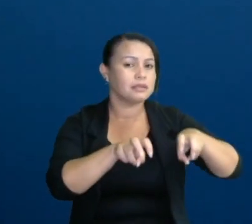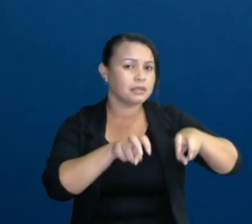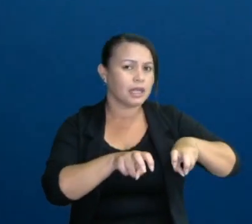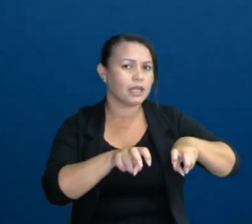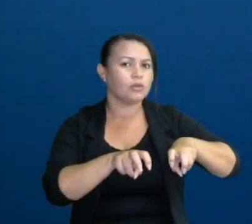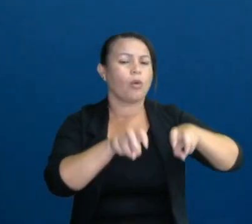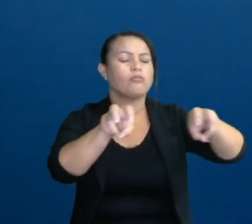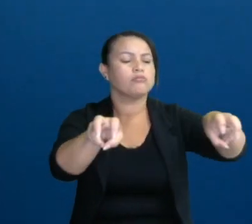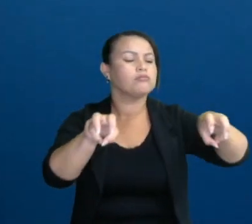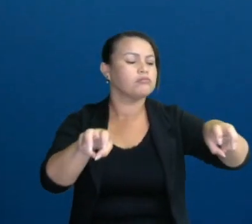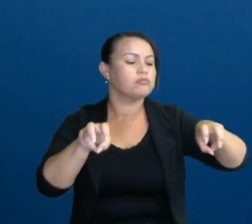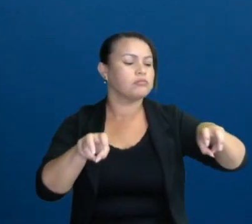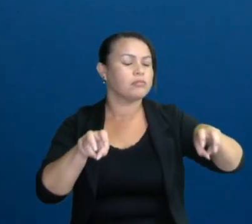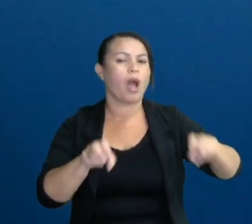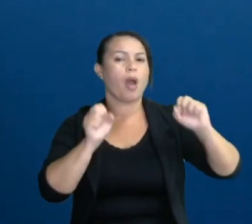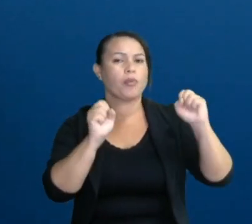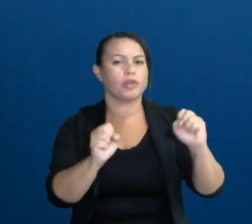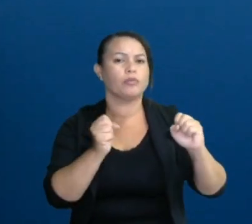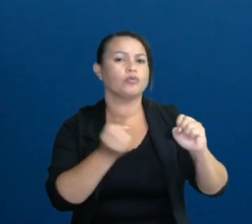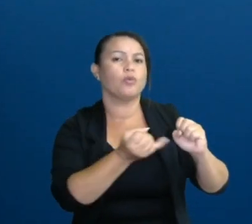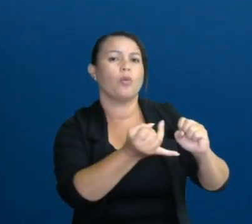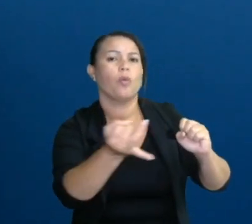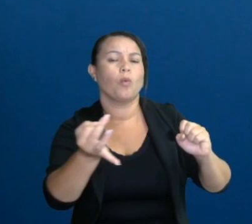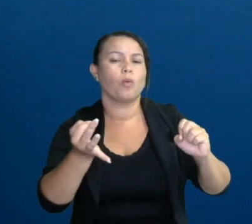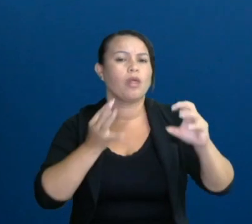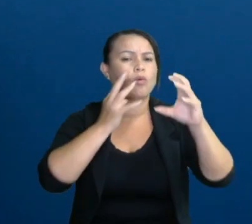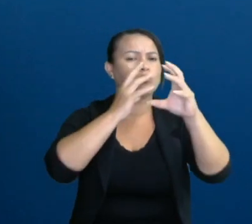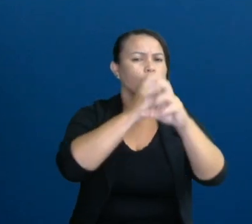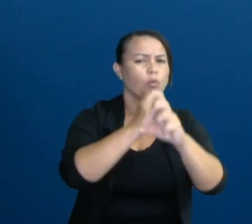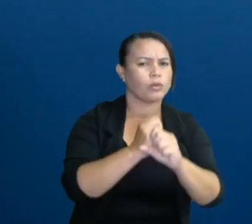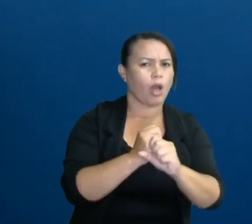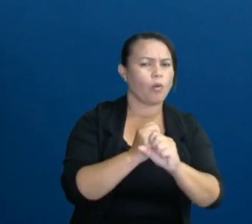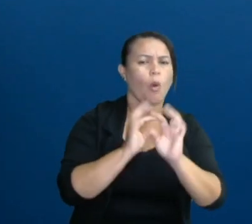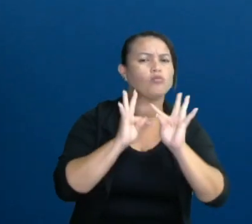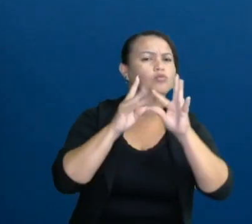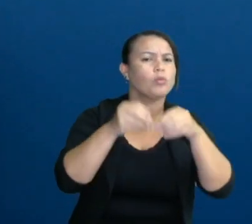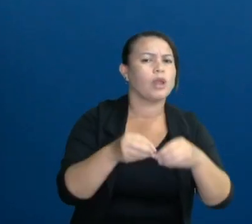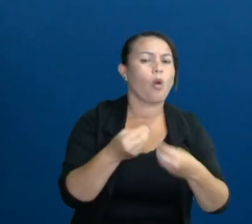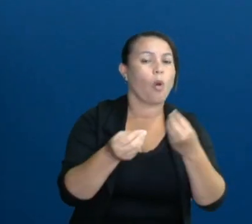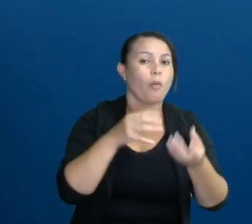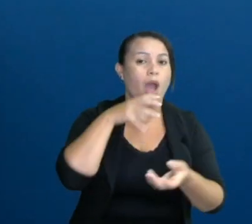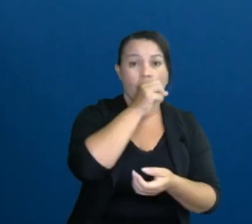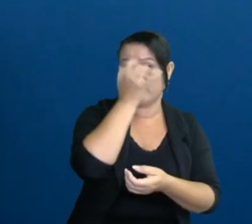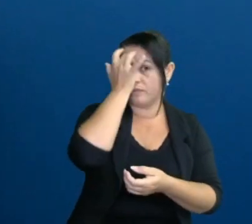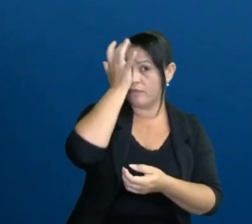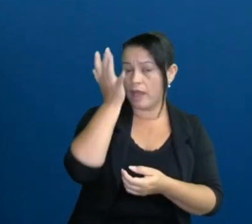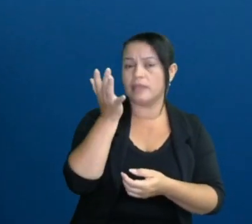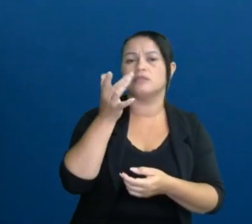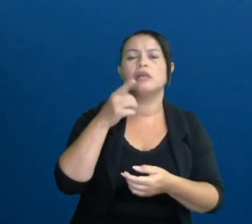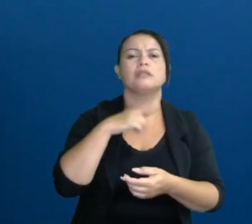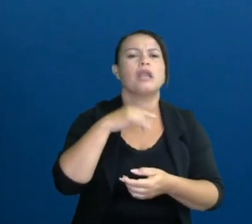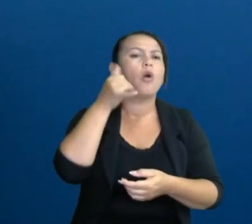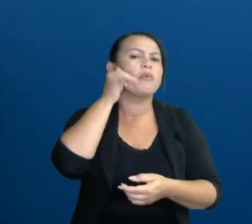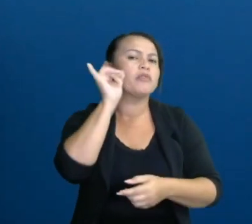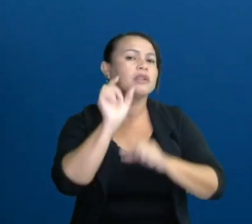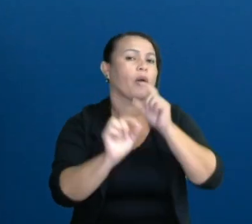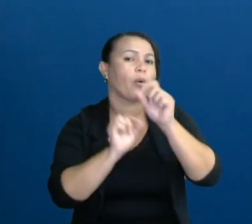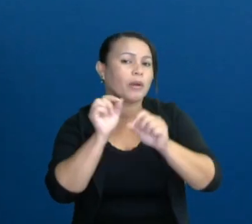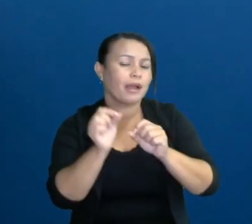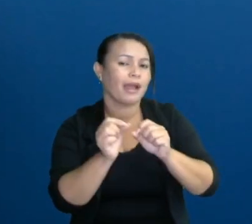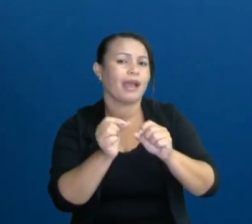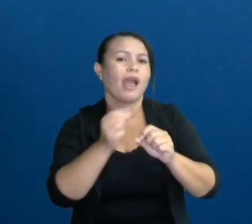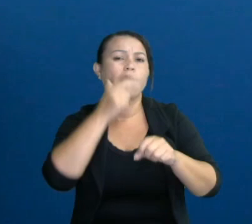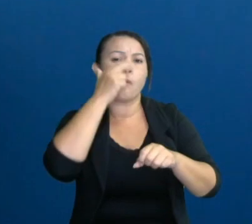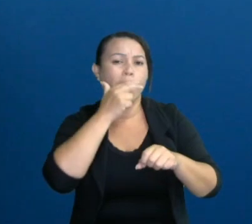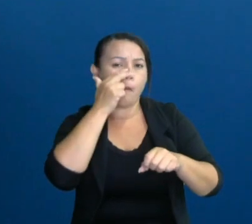poderia contar o número total de forma mais rápido e mais fácil, e evitaria da gente contar o